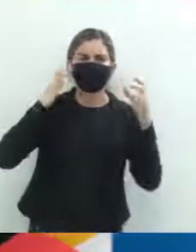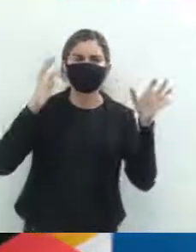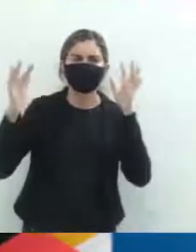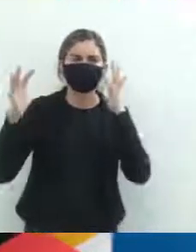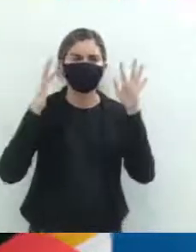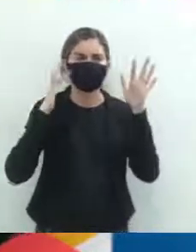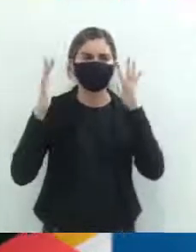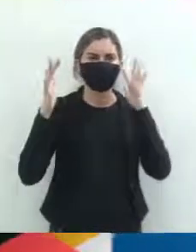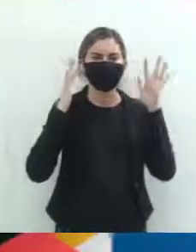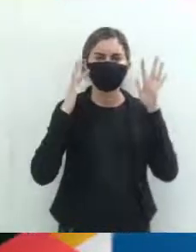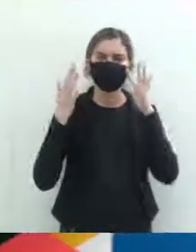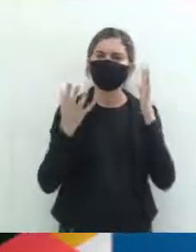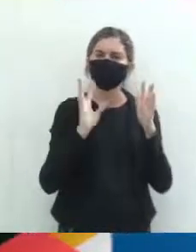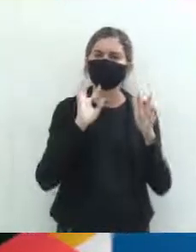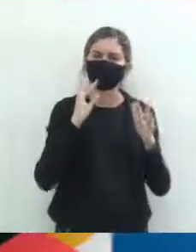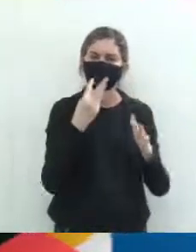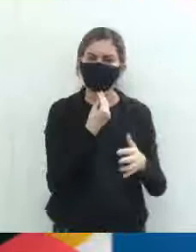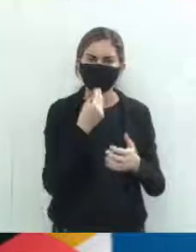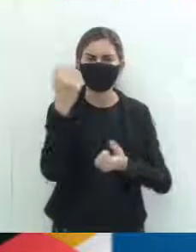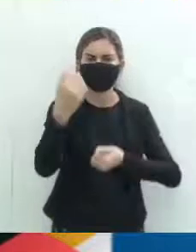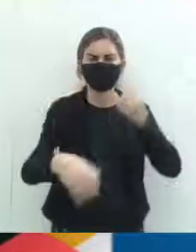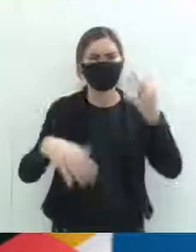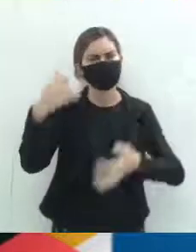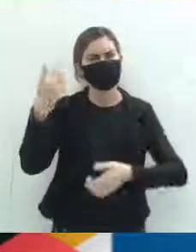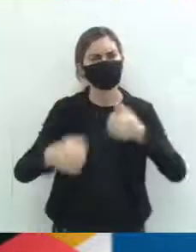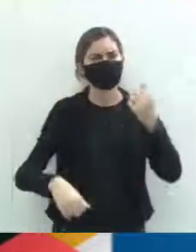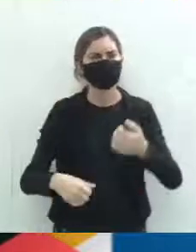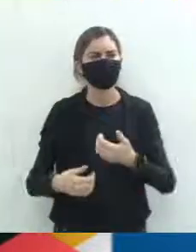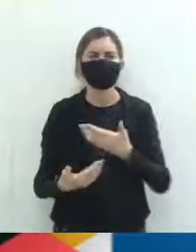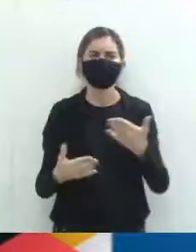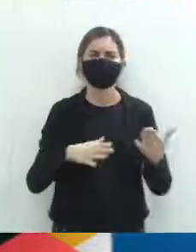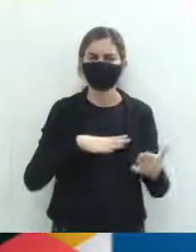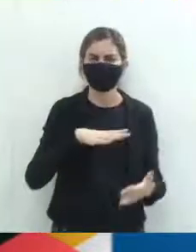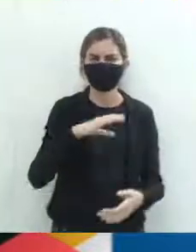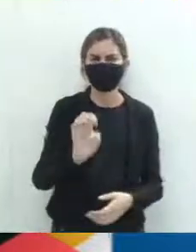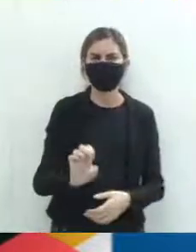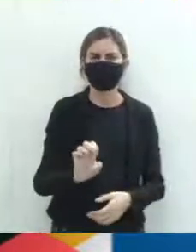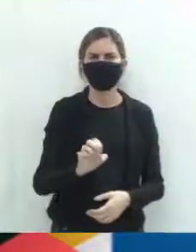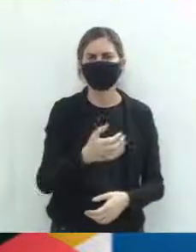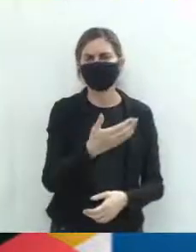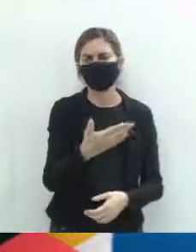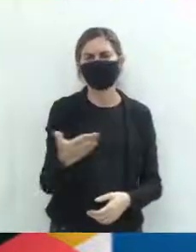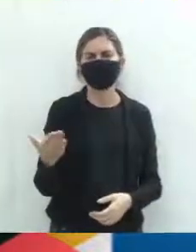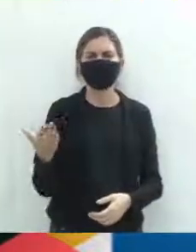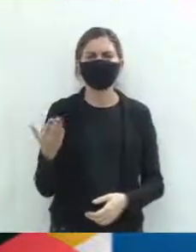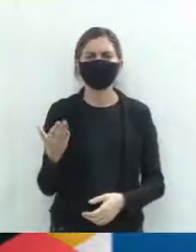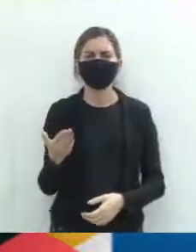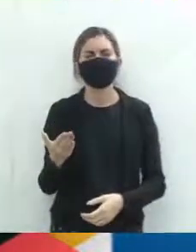com o conhecimento, com a explicação, que a ética ela é